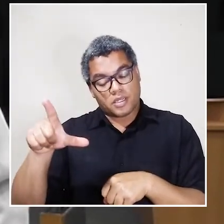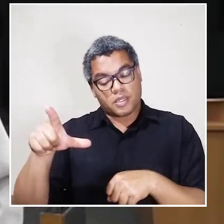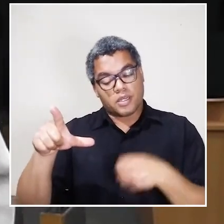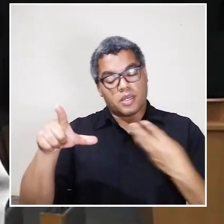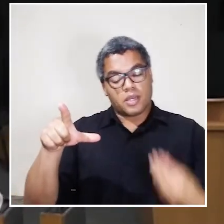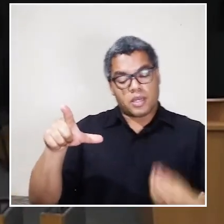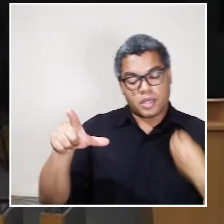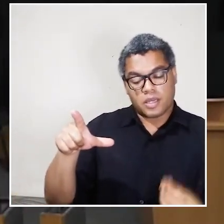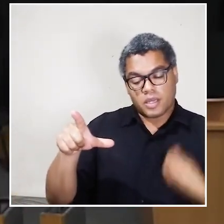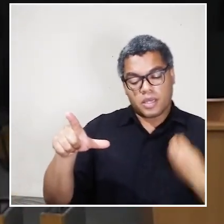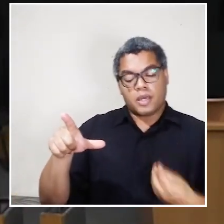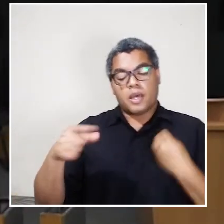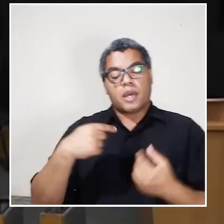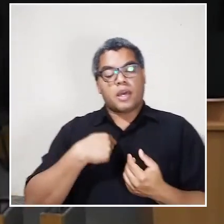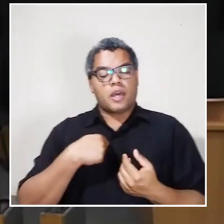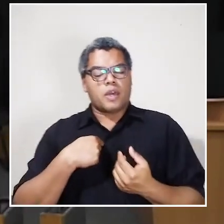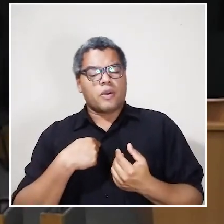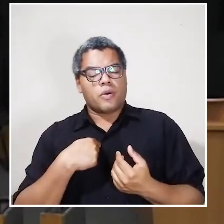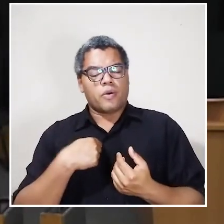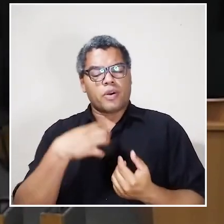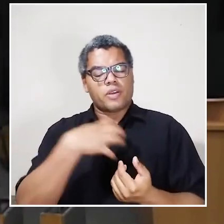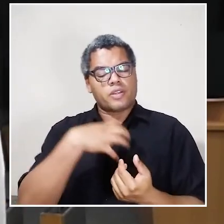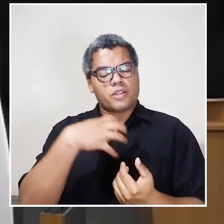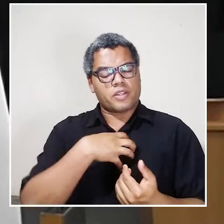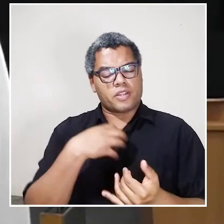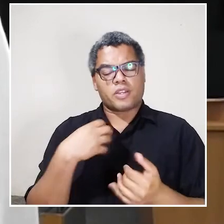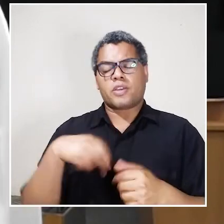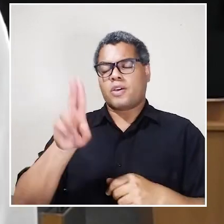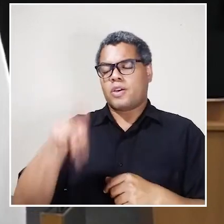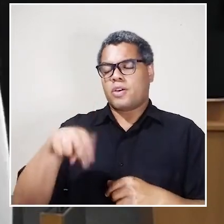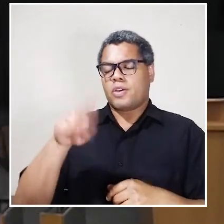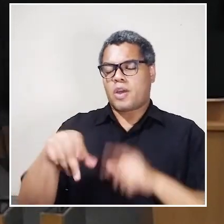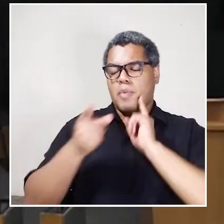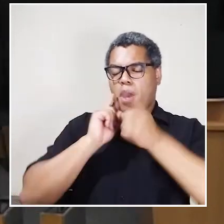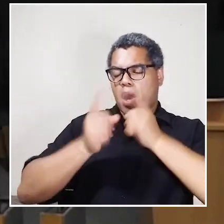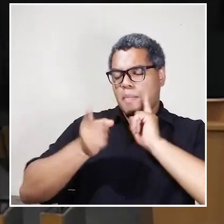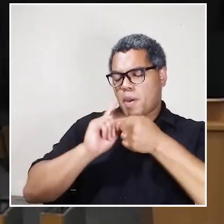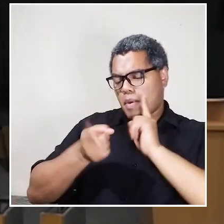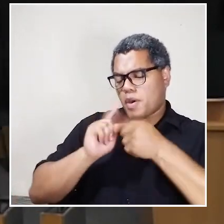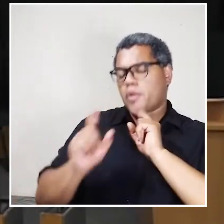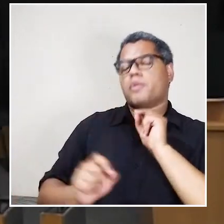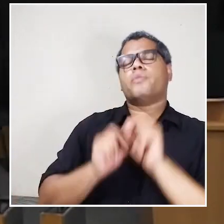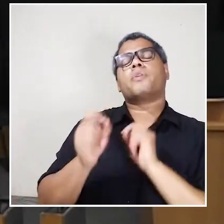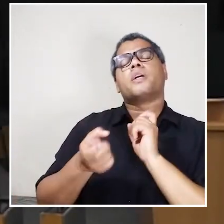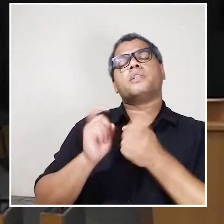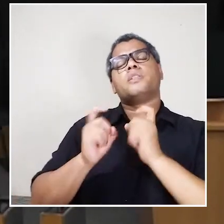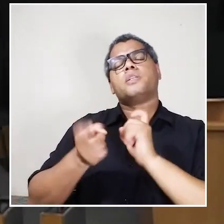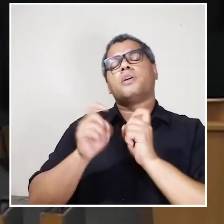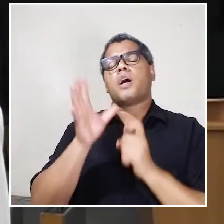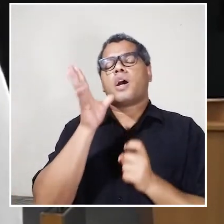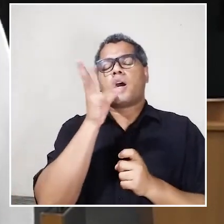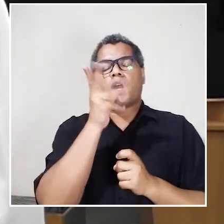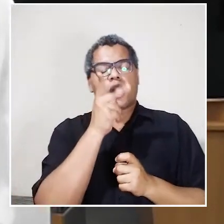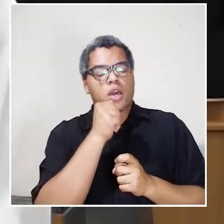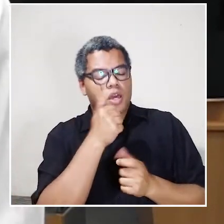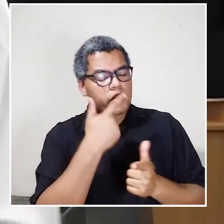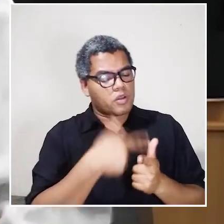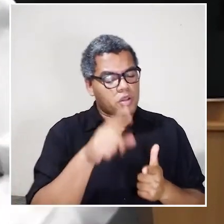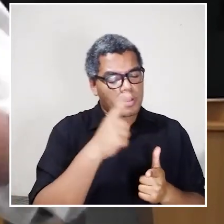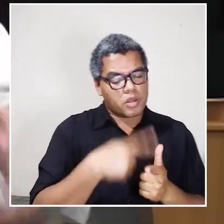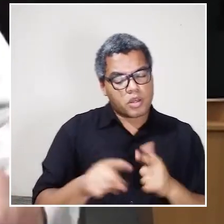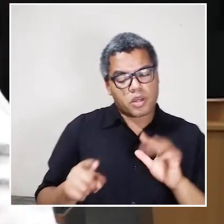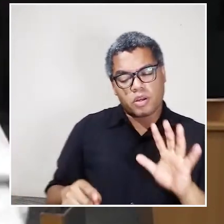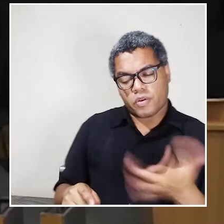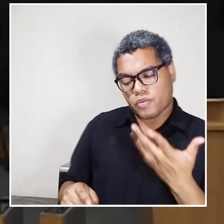nós nunca mais vamos reclamar de algum episódio na igreja, de uma reunião que demorou muito, de algum problema que aconteceu